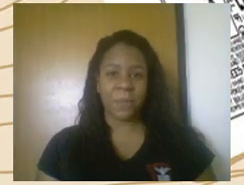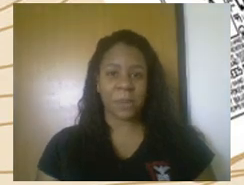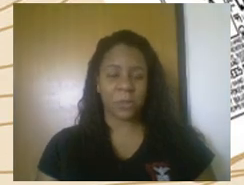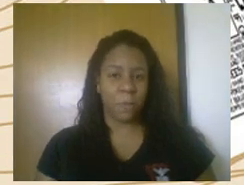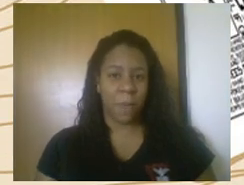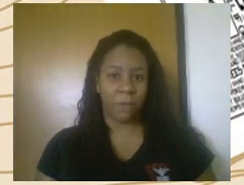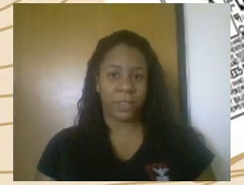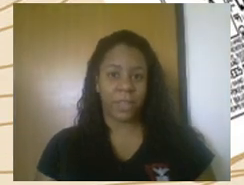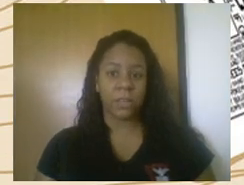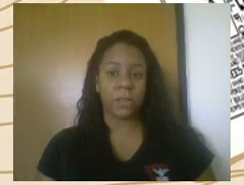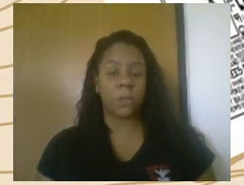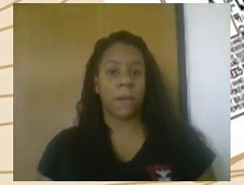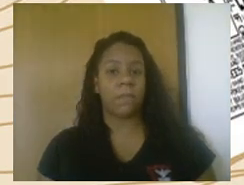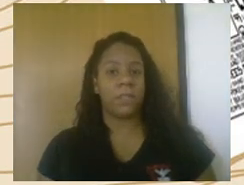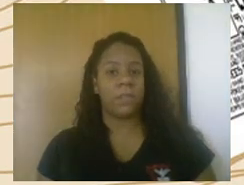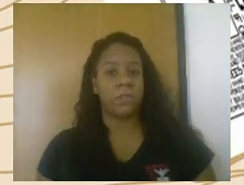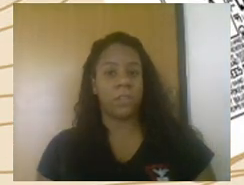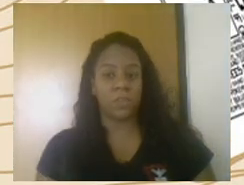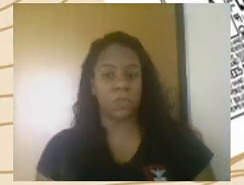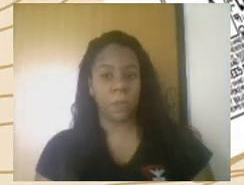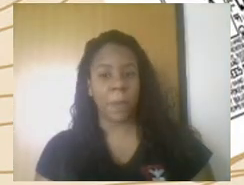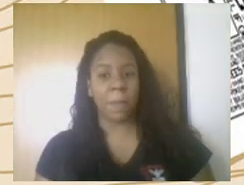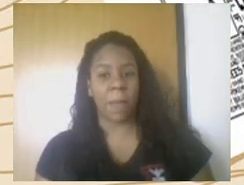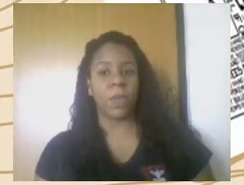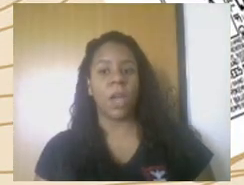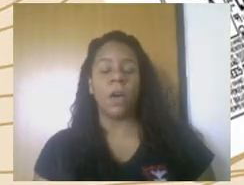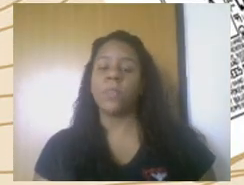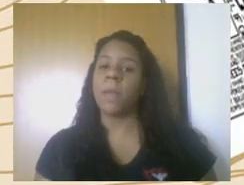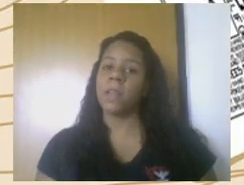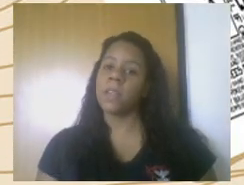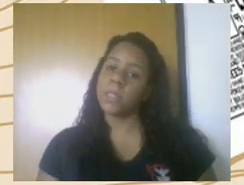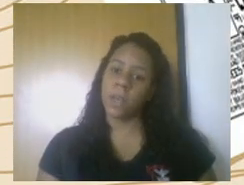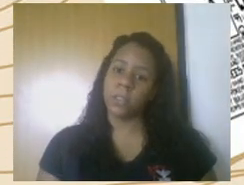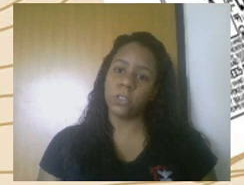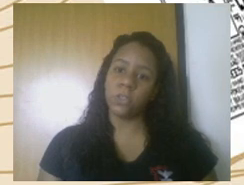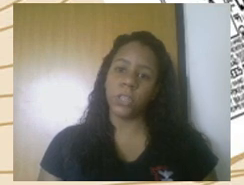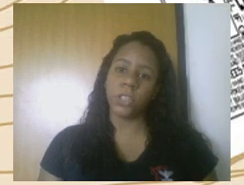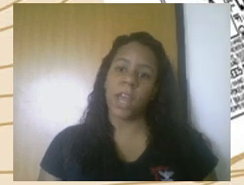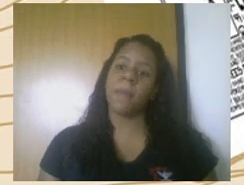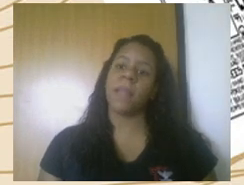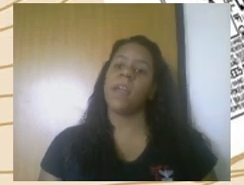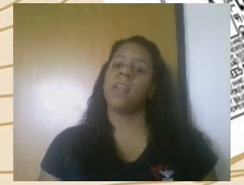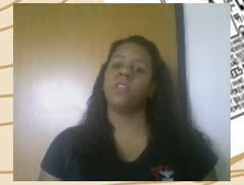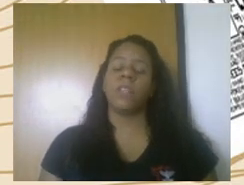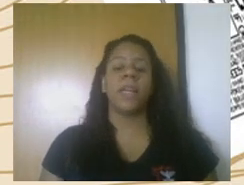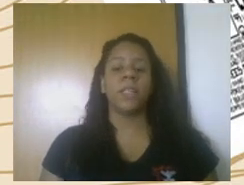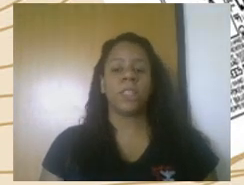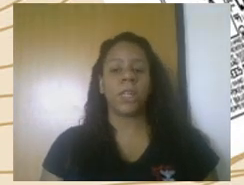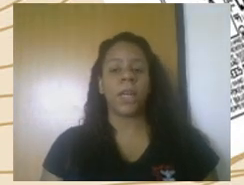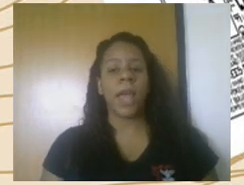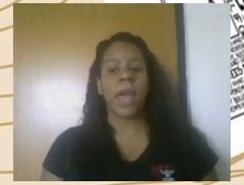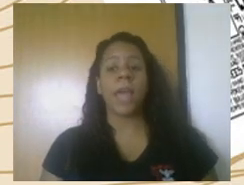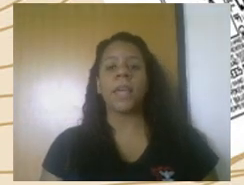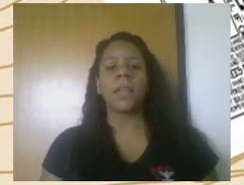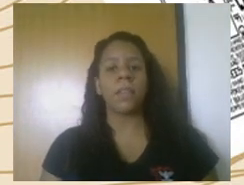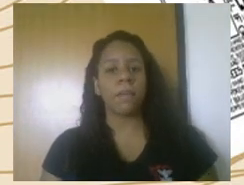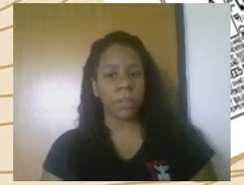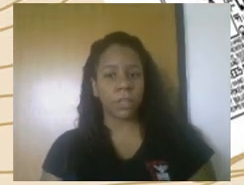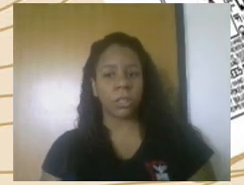Olá, meus amores, tudo bem com vocês? Espero que vocês estejam super bem. O tema da nossa aula de hoje é matéria jornalística